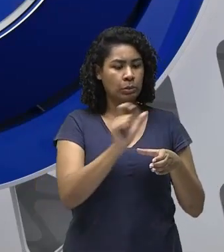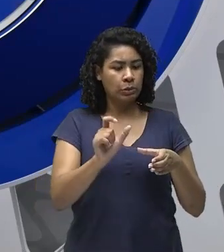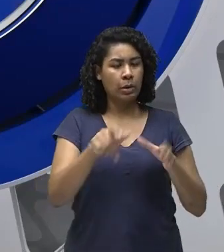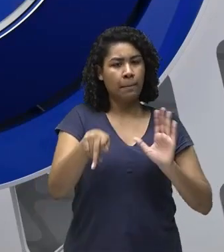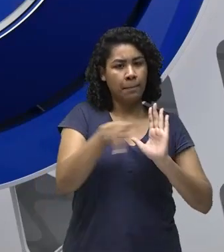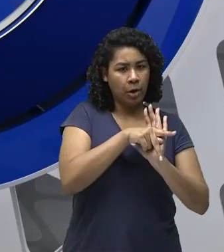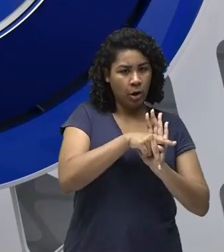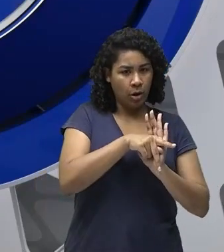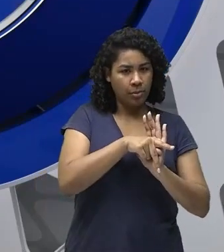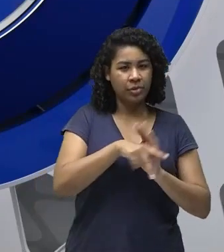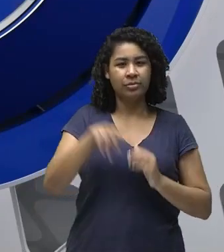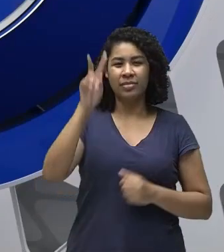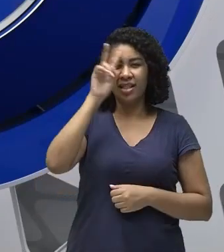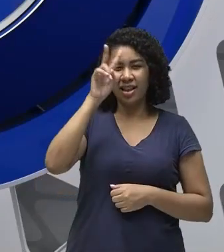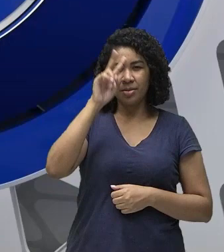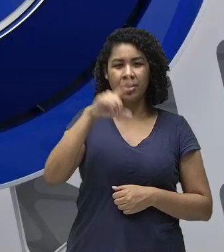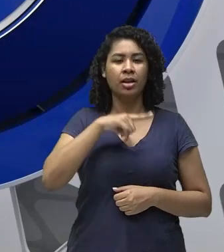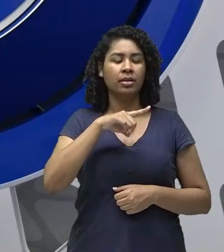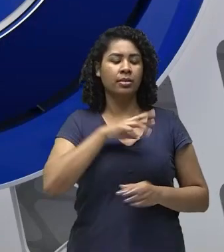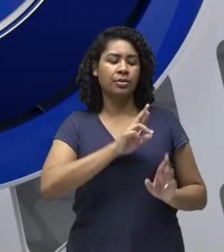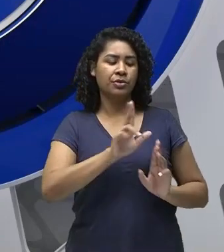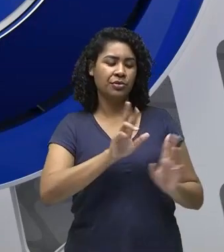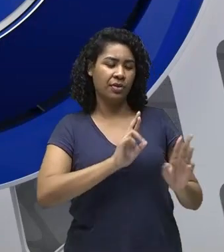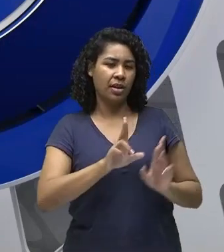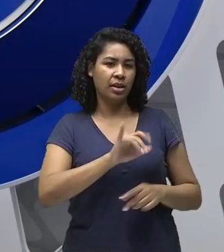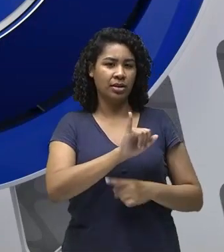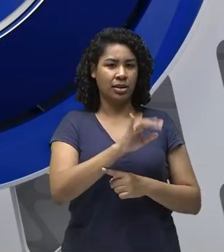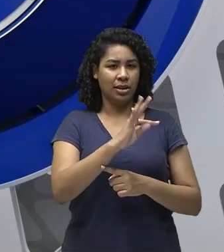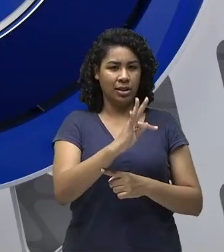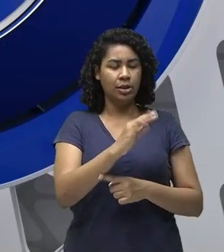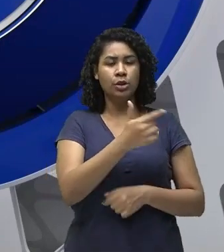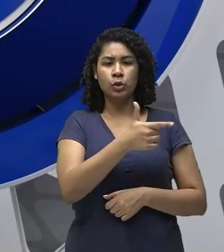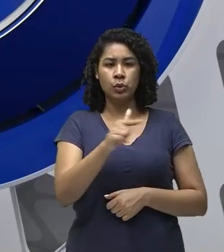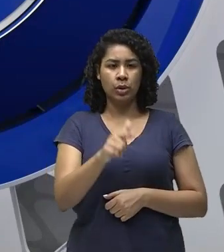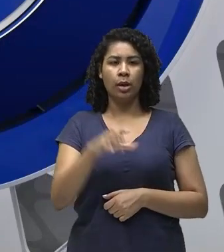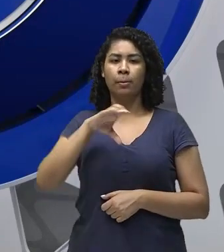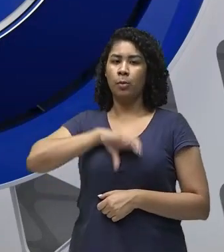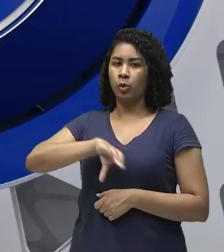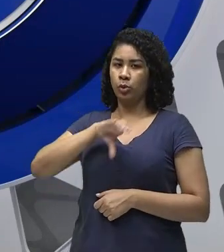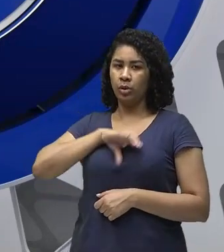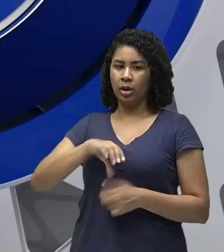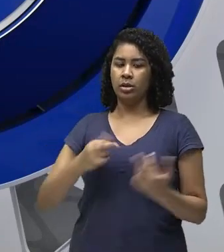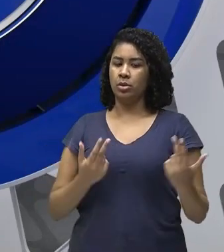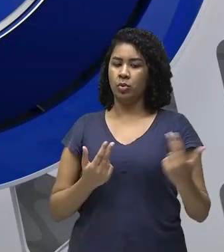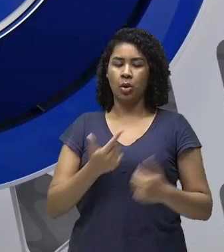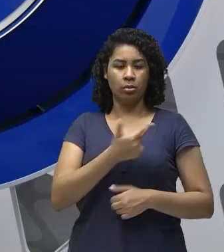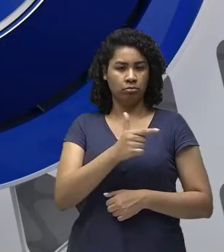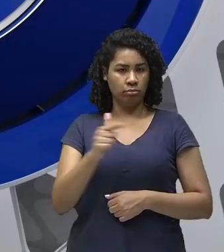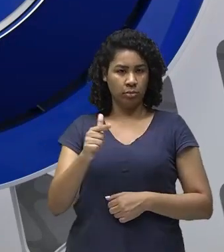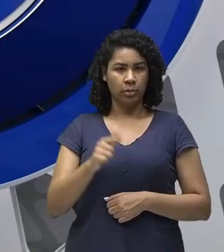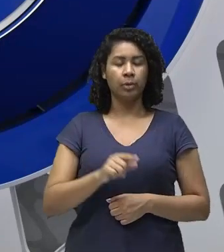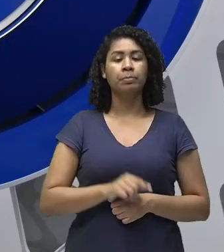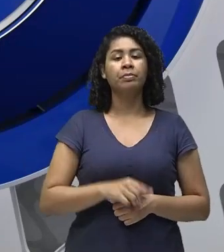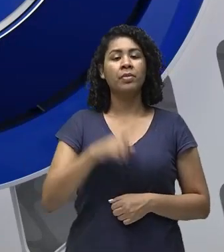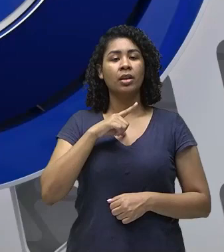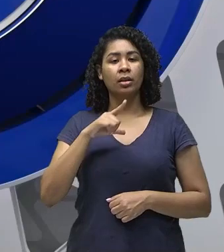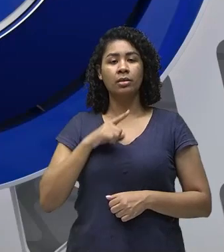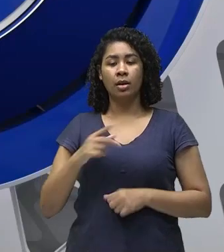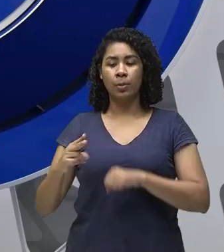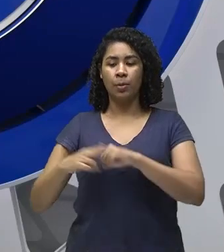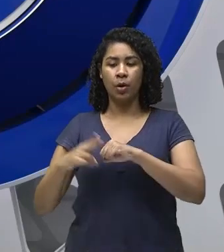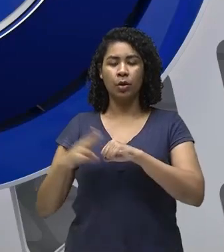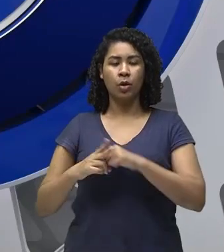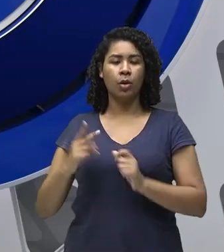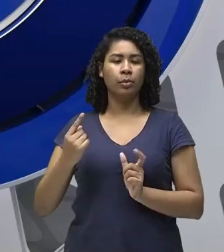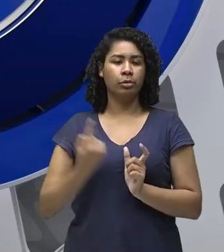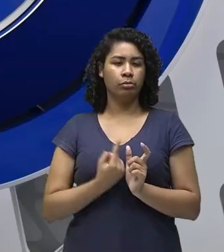and it, lembrando a diferença aí do it, que não existe na língua portuguesa, e os pronomes que são usados no